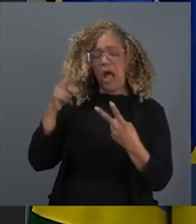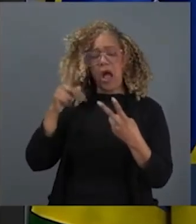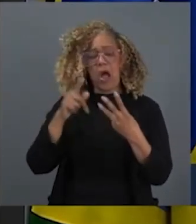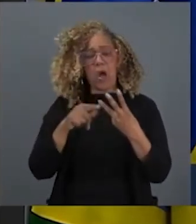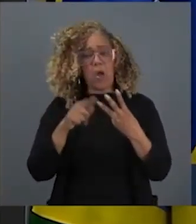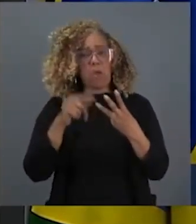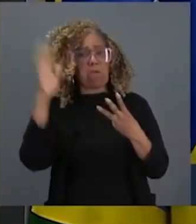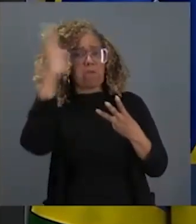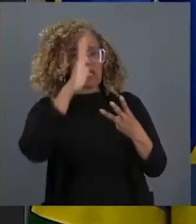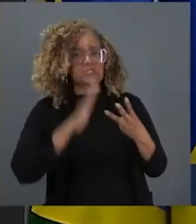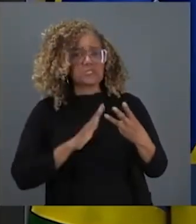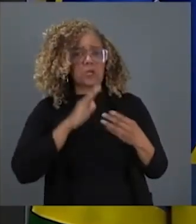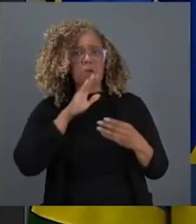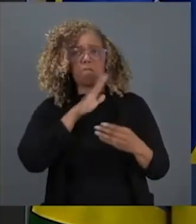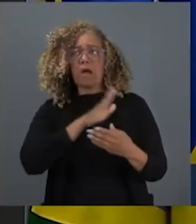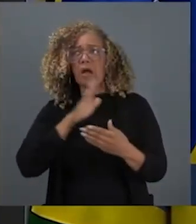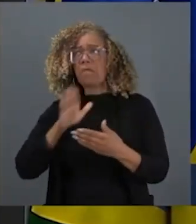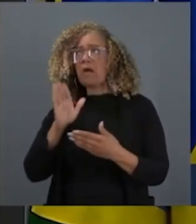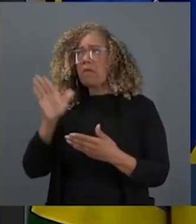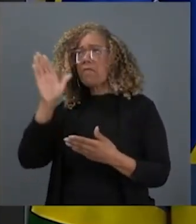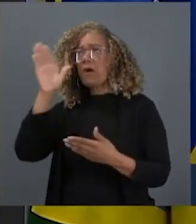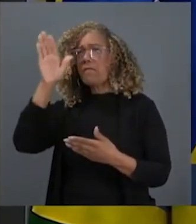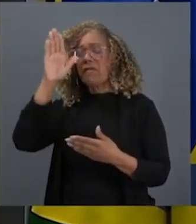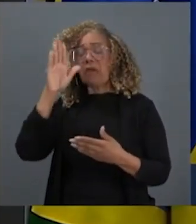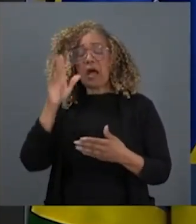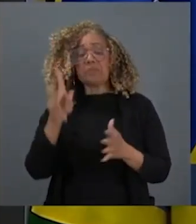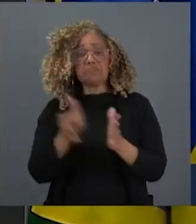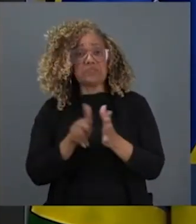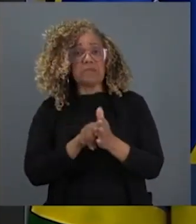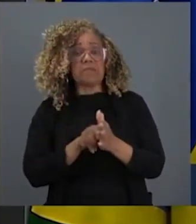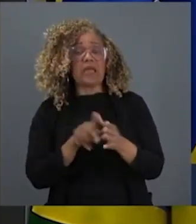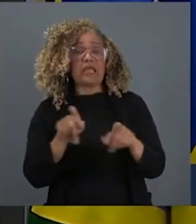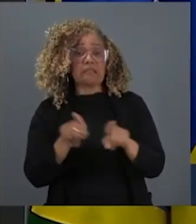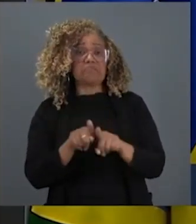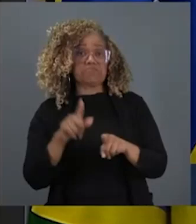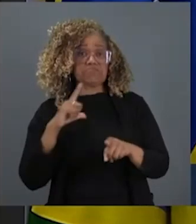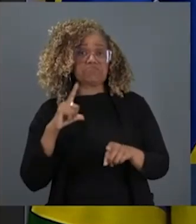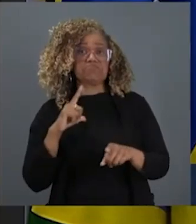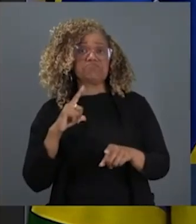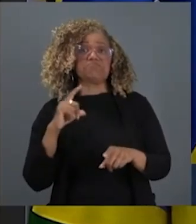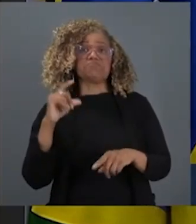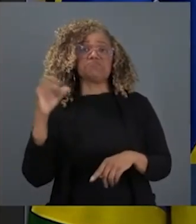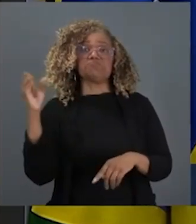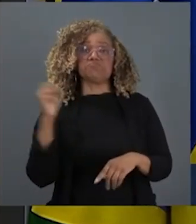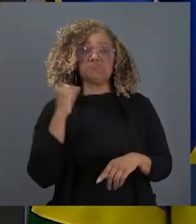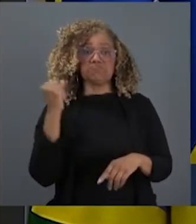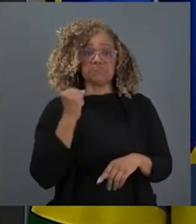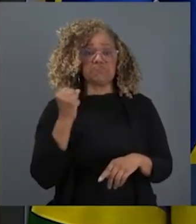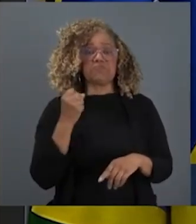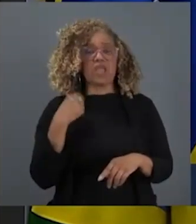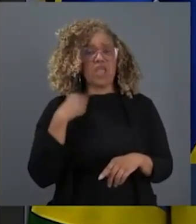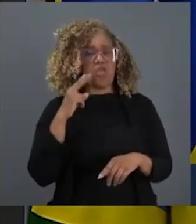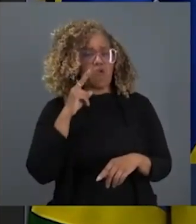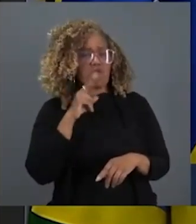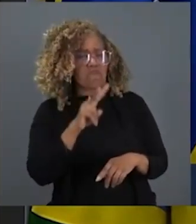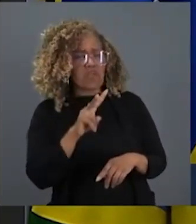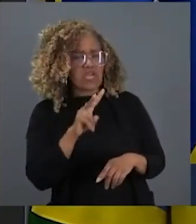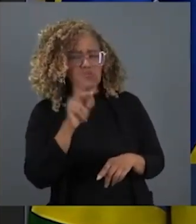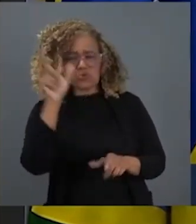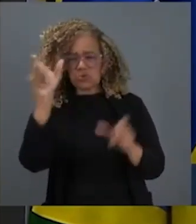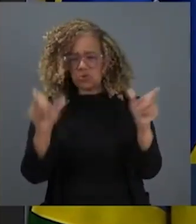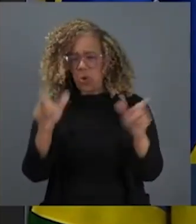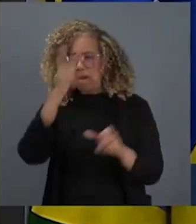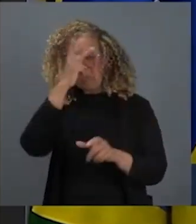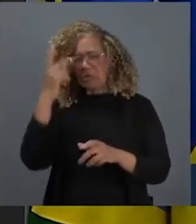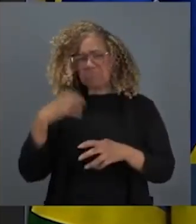no Brasil na minha terra especial no Ceará eu vejo as pessoas angustiadas com o que tá